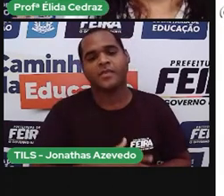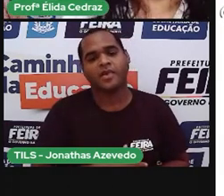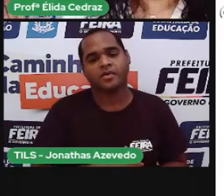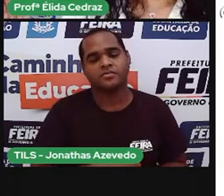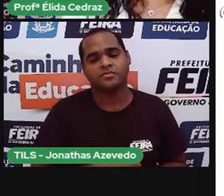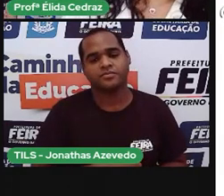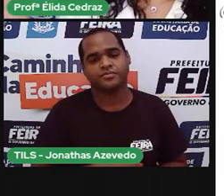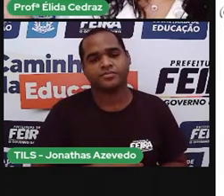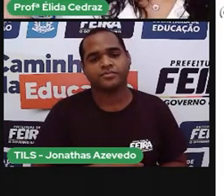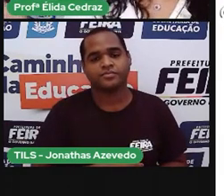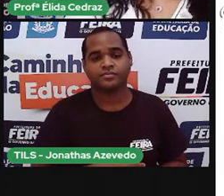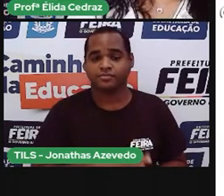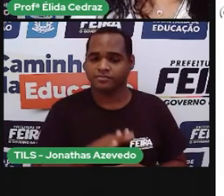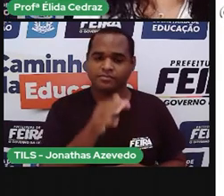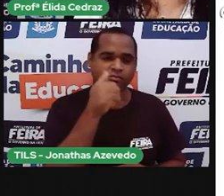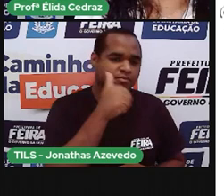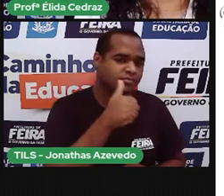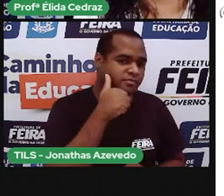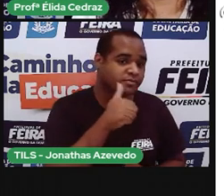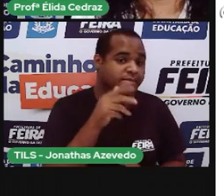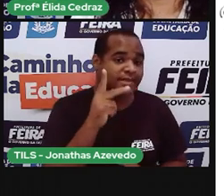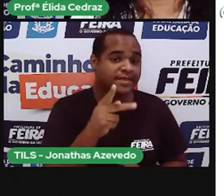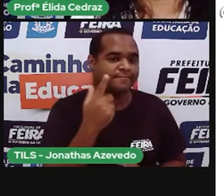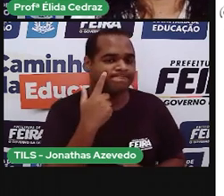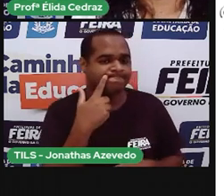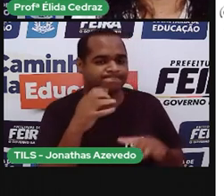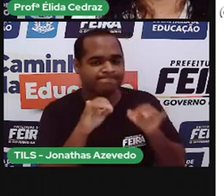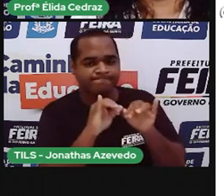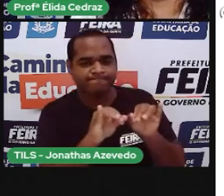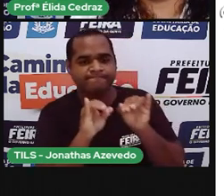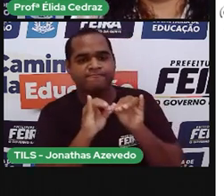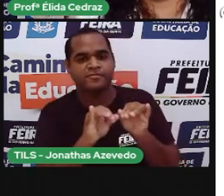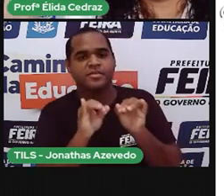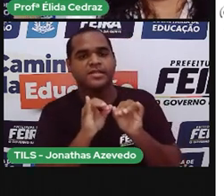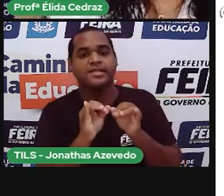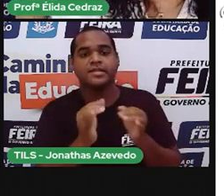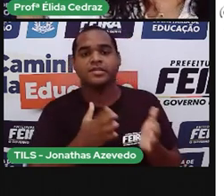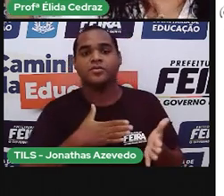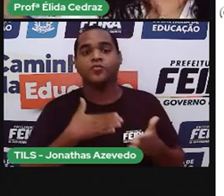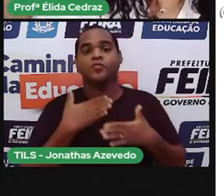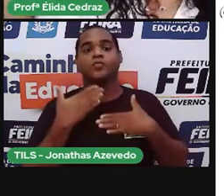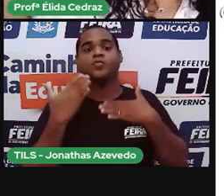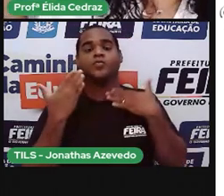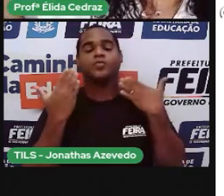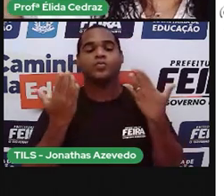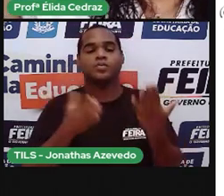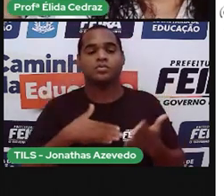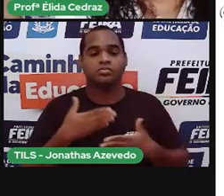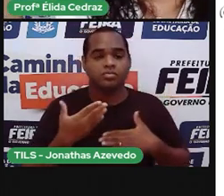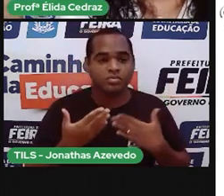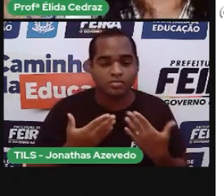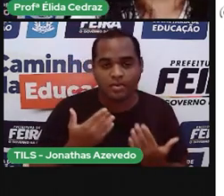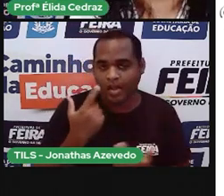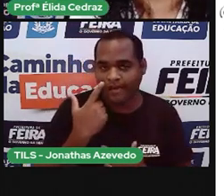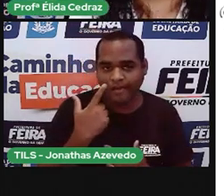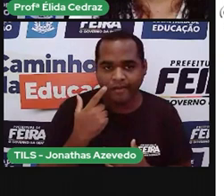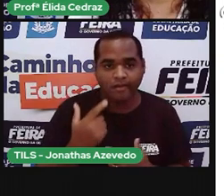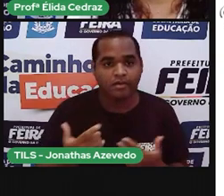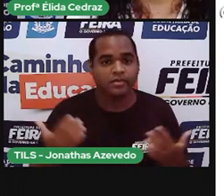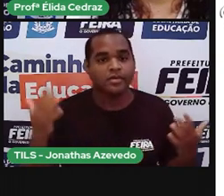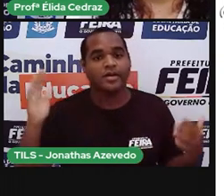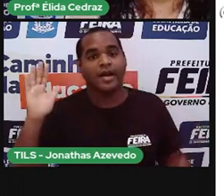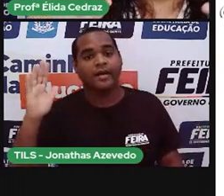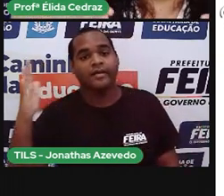Olha só para essa senhora no supermercado. O susto que ela tomou. Chega a estar assim, com a mãozinha para